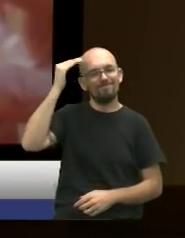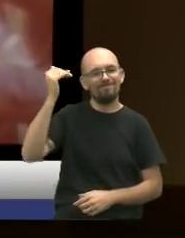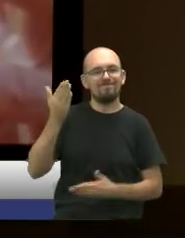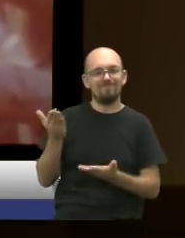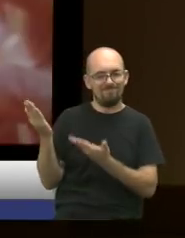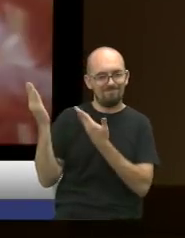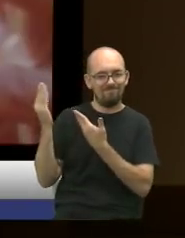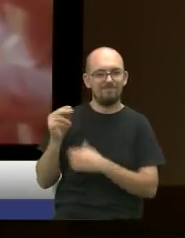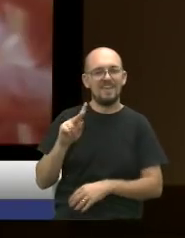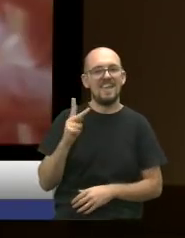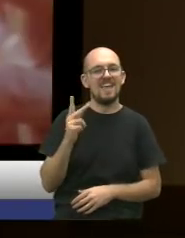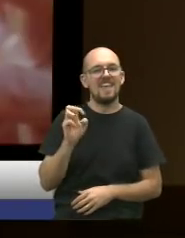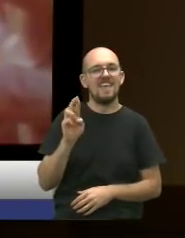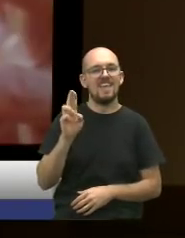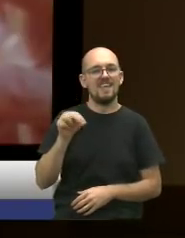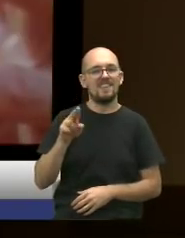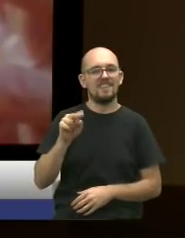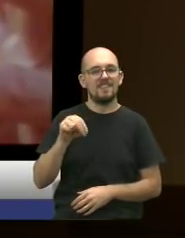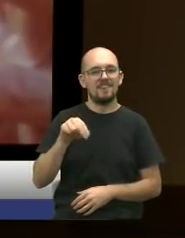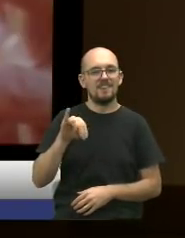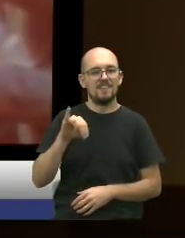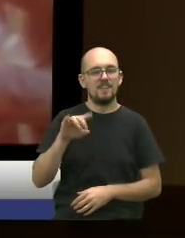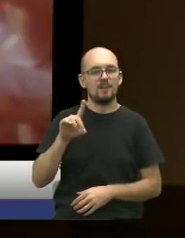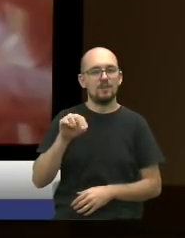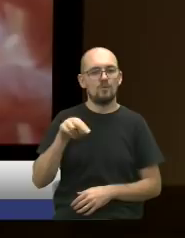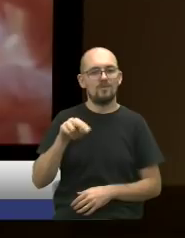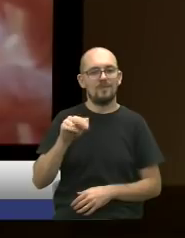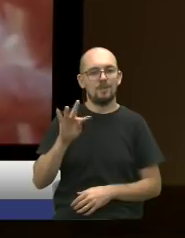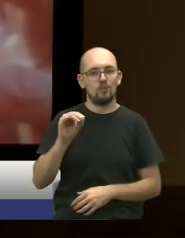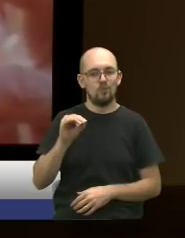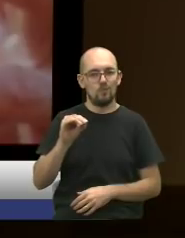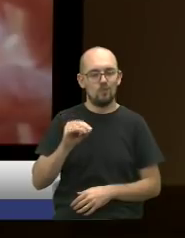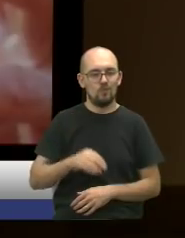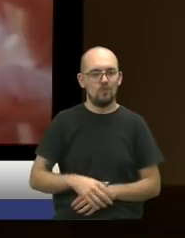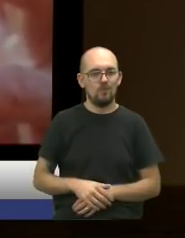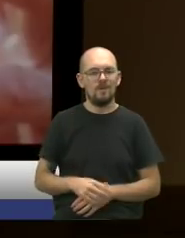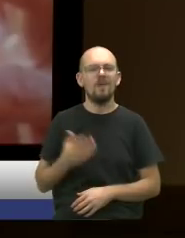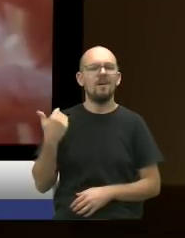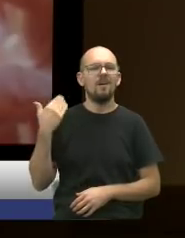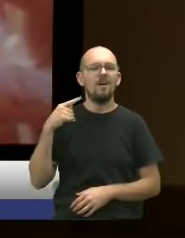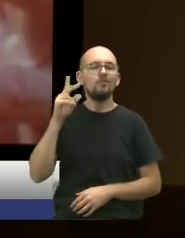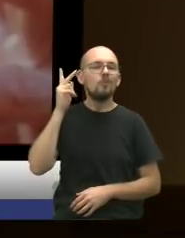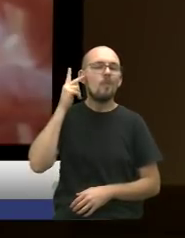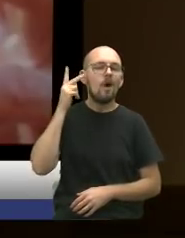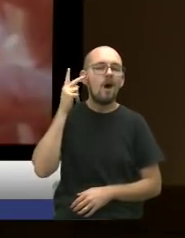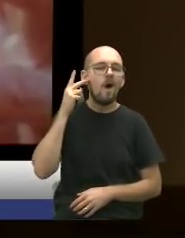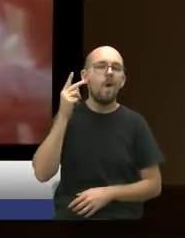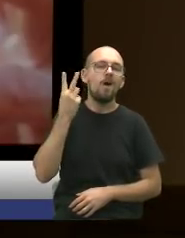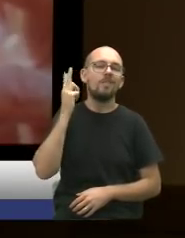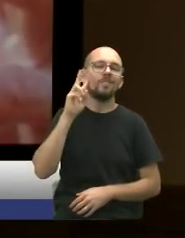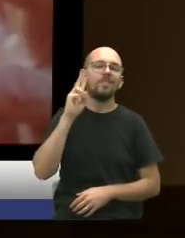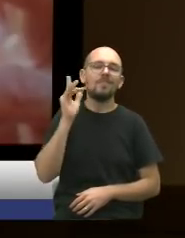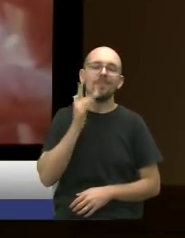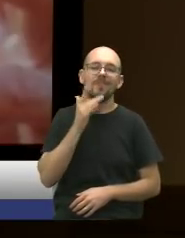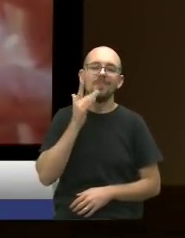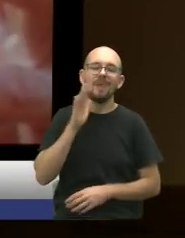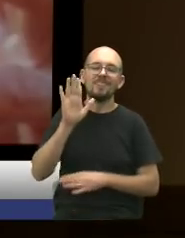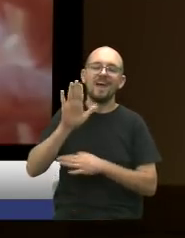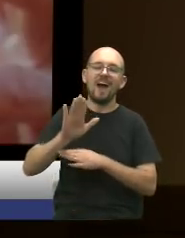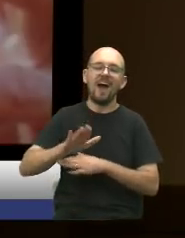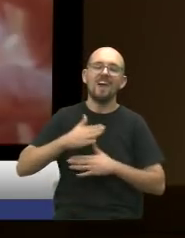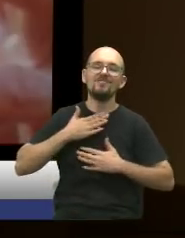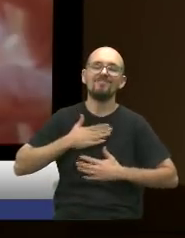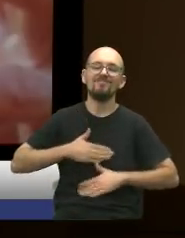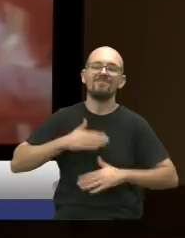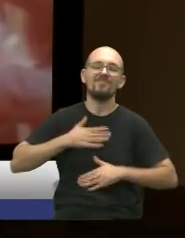Donato. Aquele São Paulo da época que lembra uma tarde gostosa na casa da